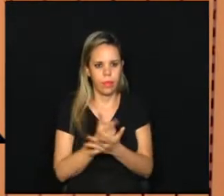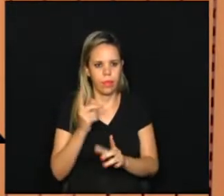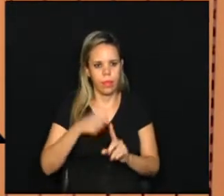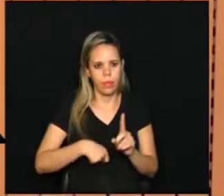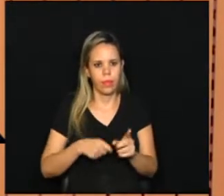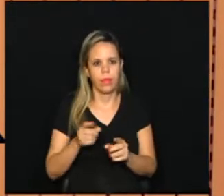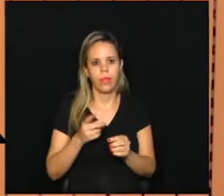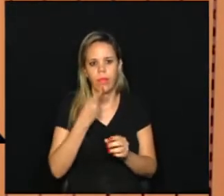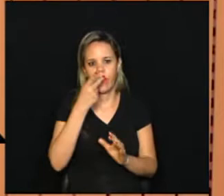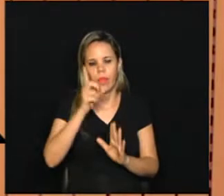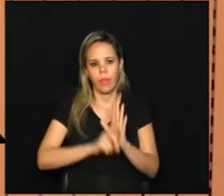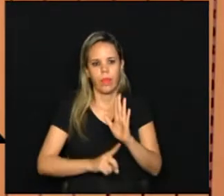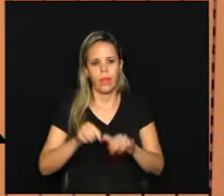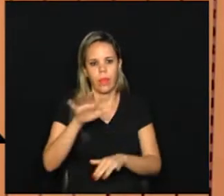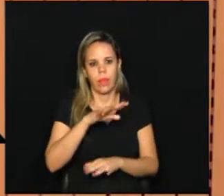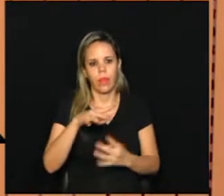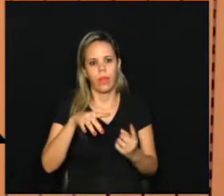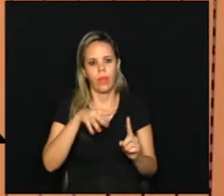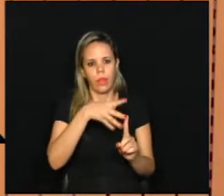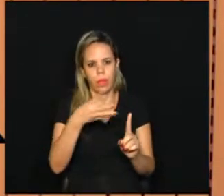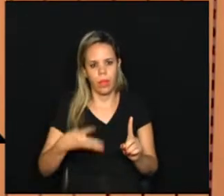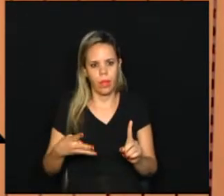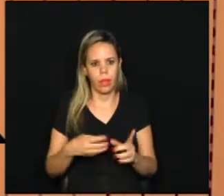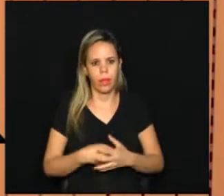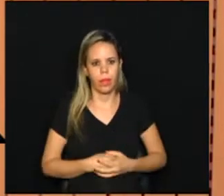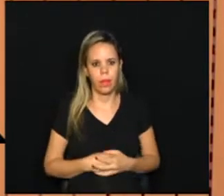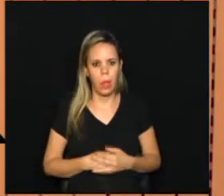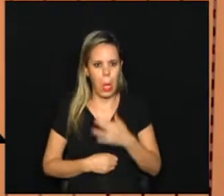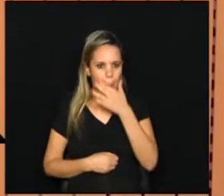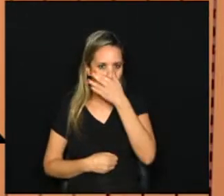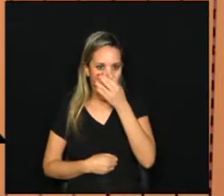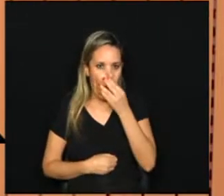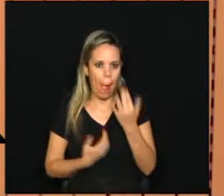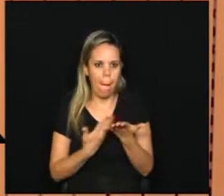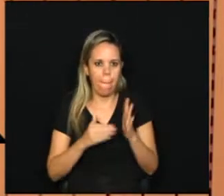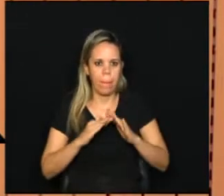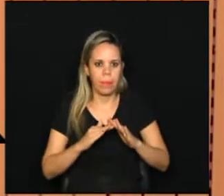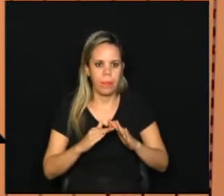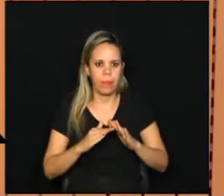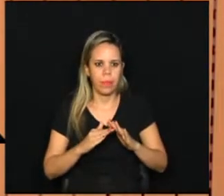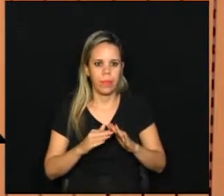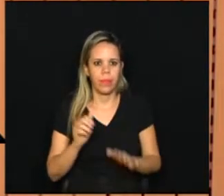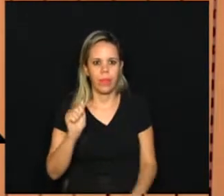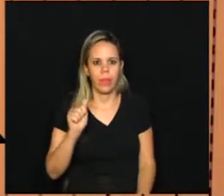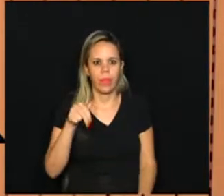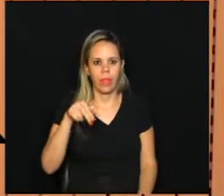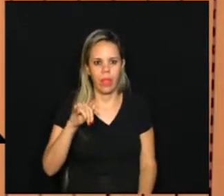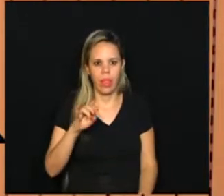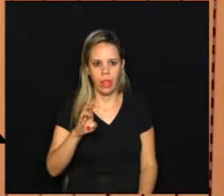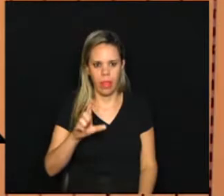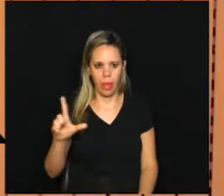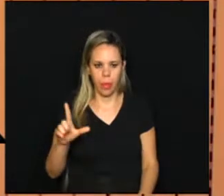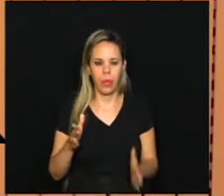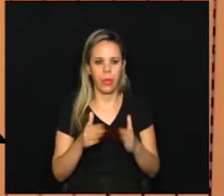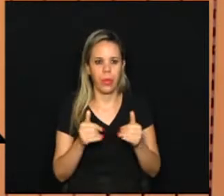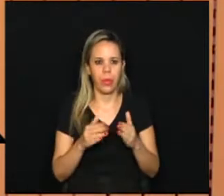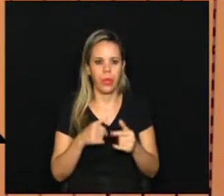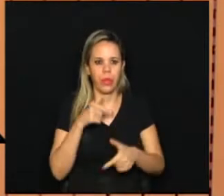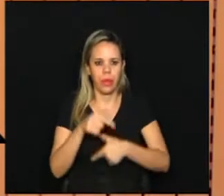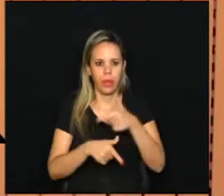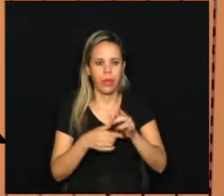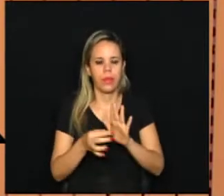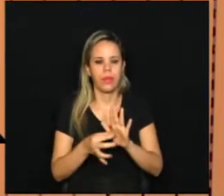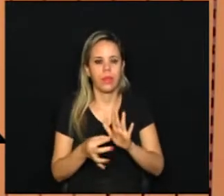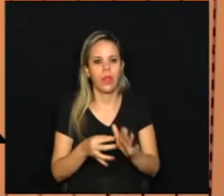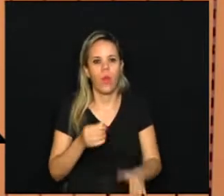de direitos da população LGBT, e quando a escola, né, Aníbal de Freitas, pediu sugestões de trabalho, um aluno